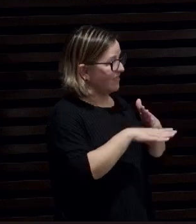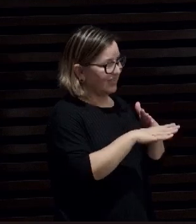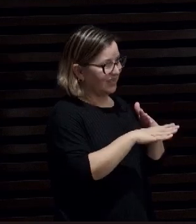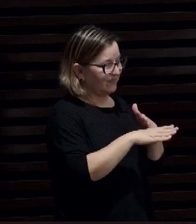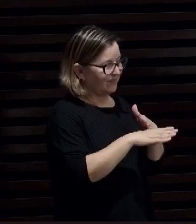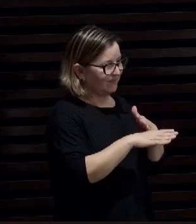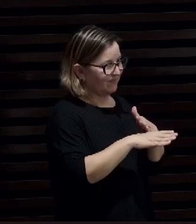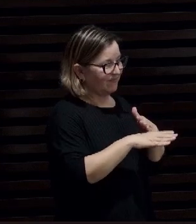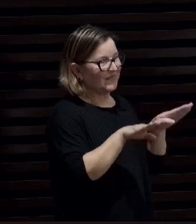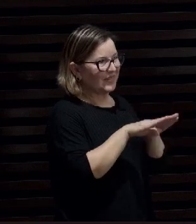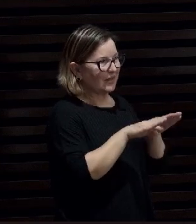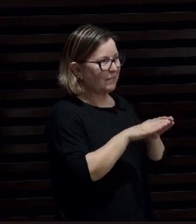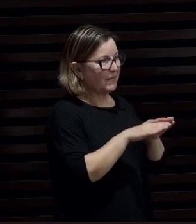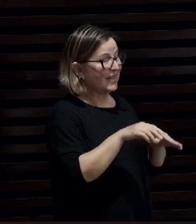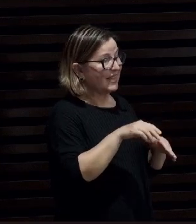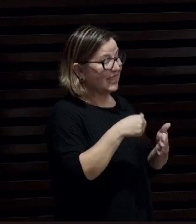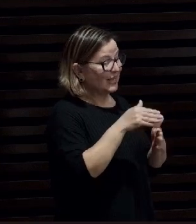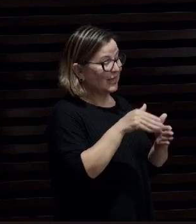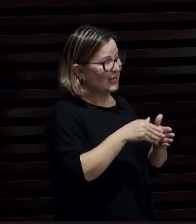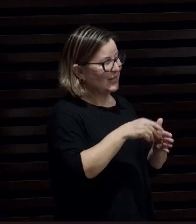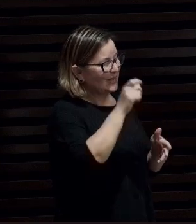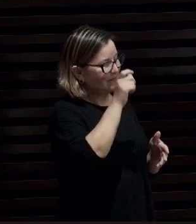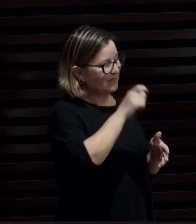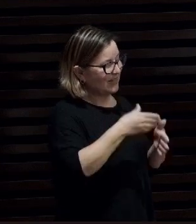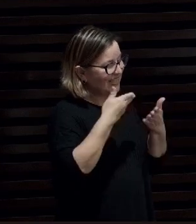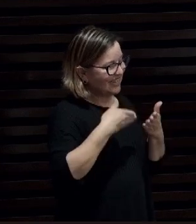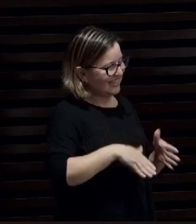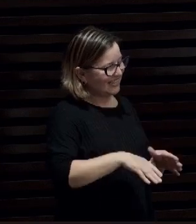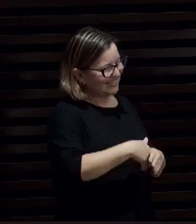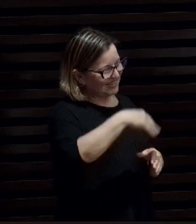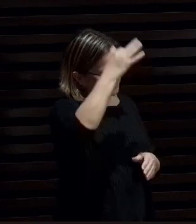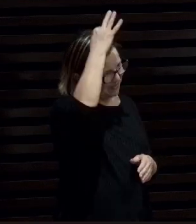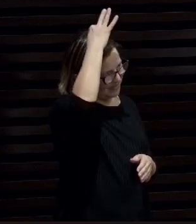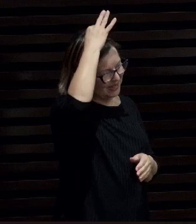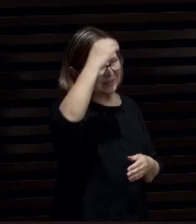Assim é todo que é nascido do Espírito.